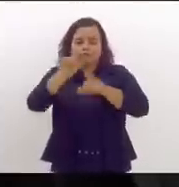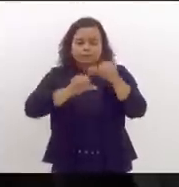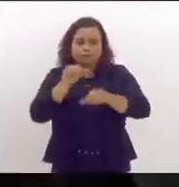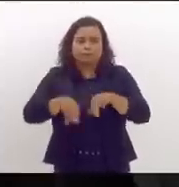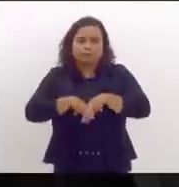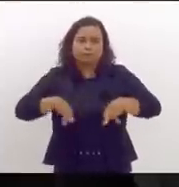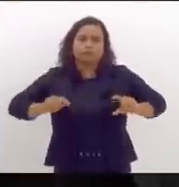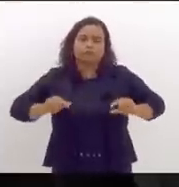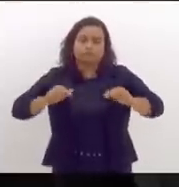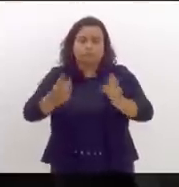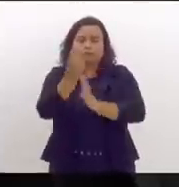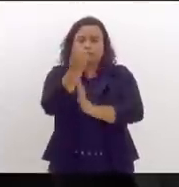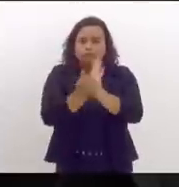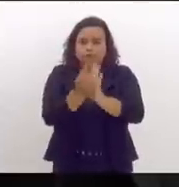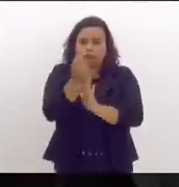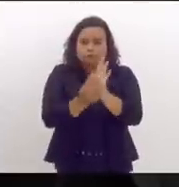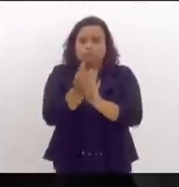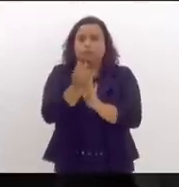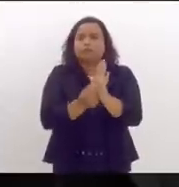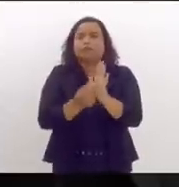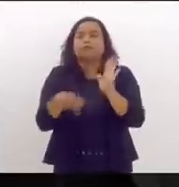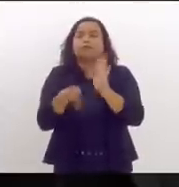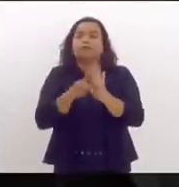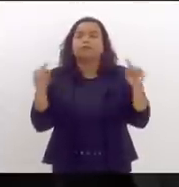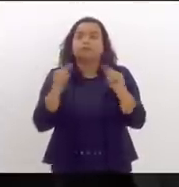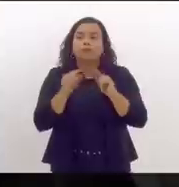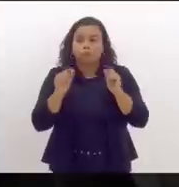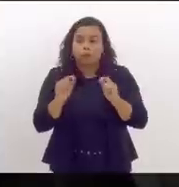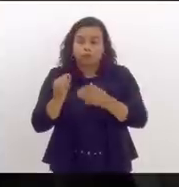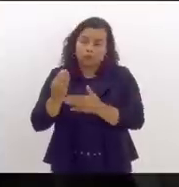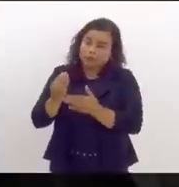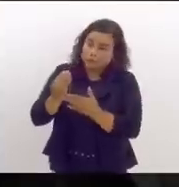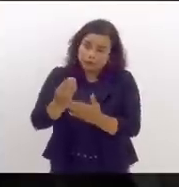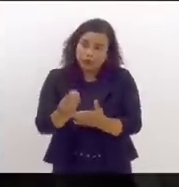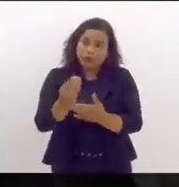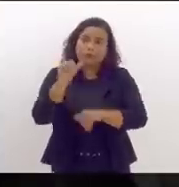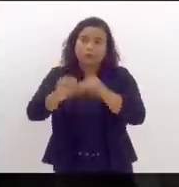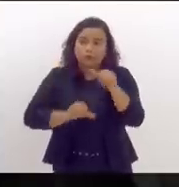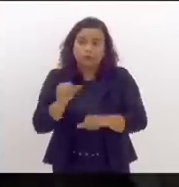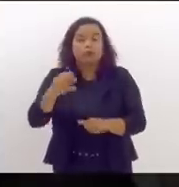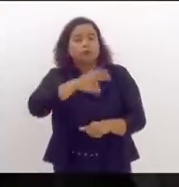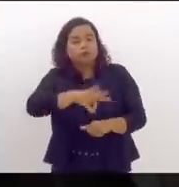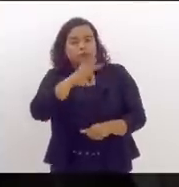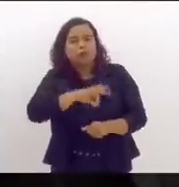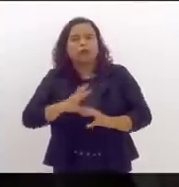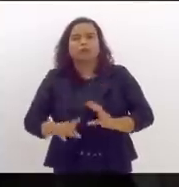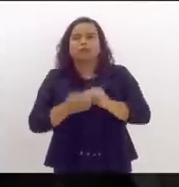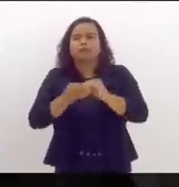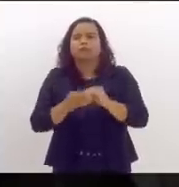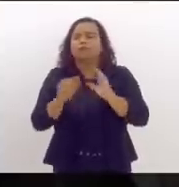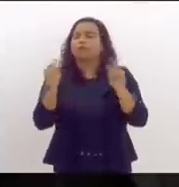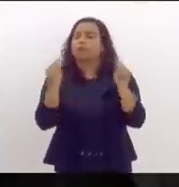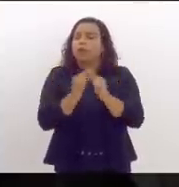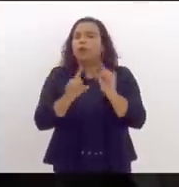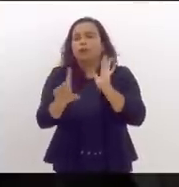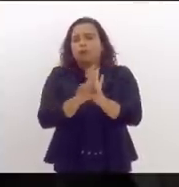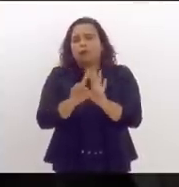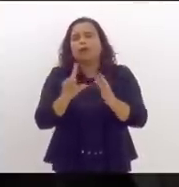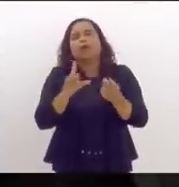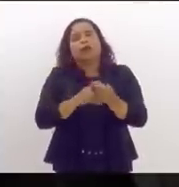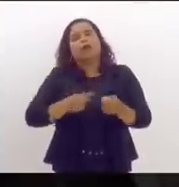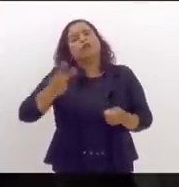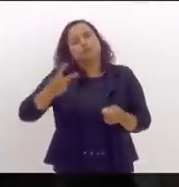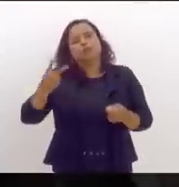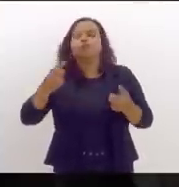em ações orçamentárias no sentido de conceder reposição salarial nos termos da presidente lei artigo